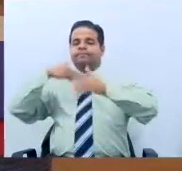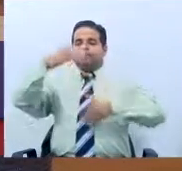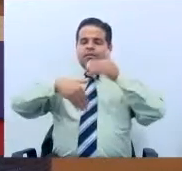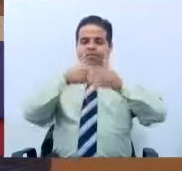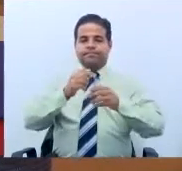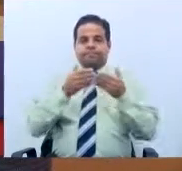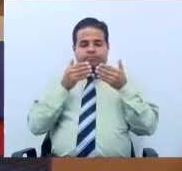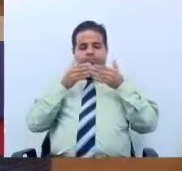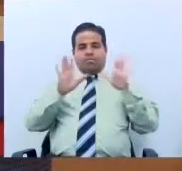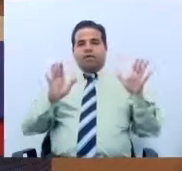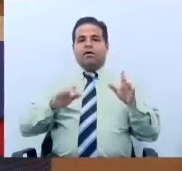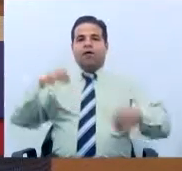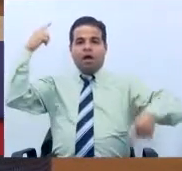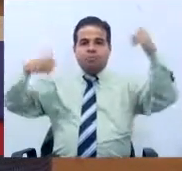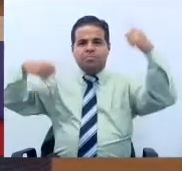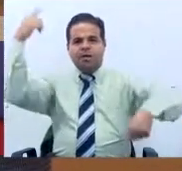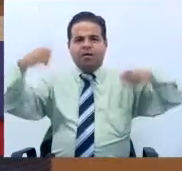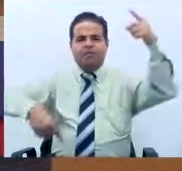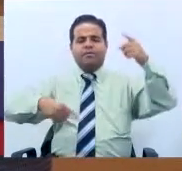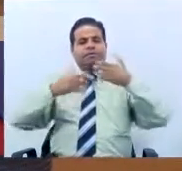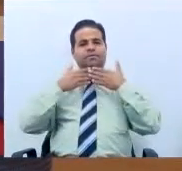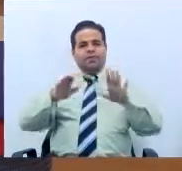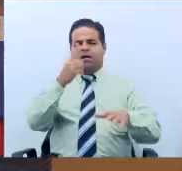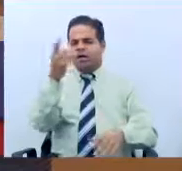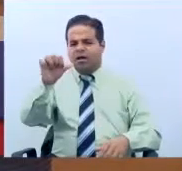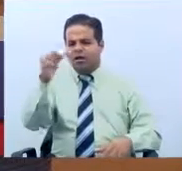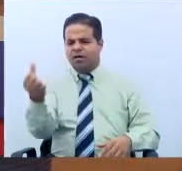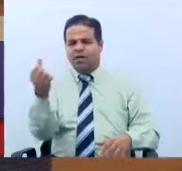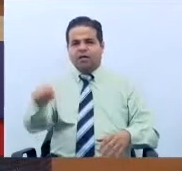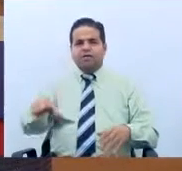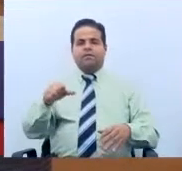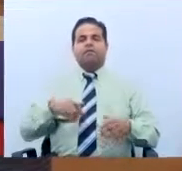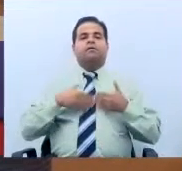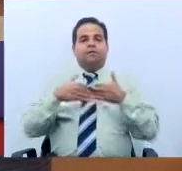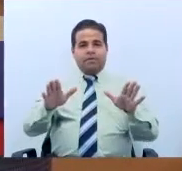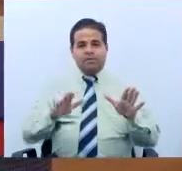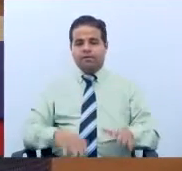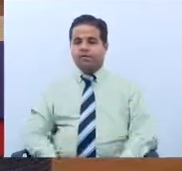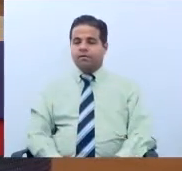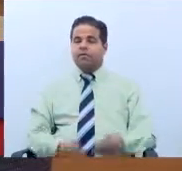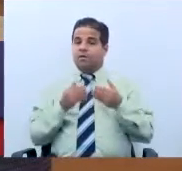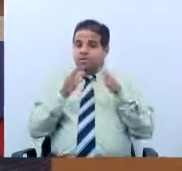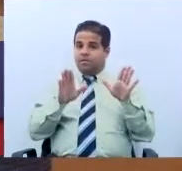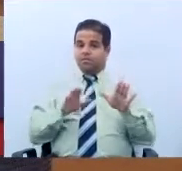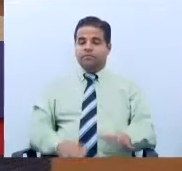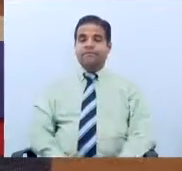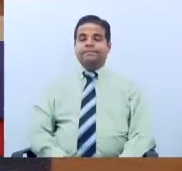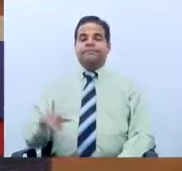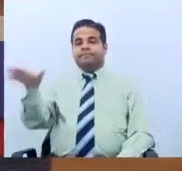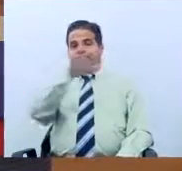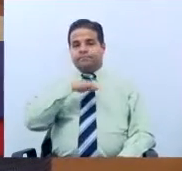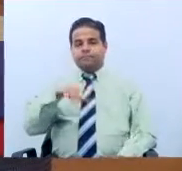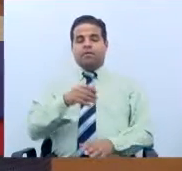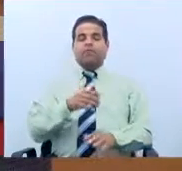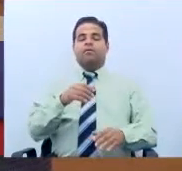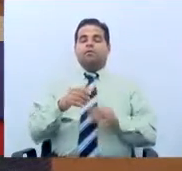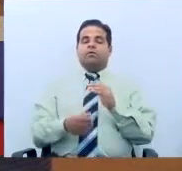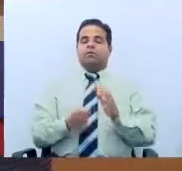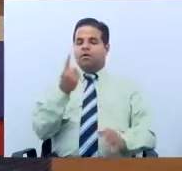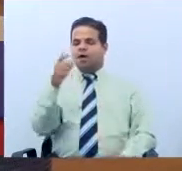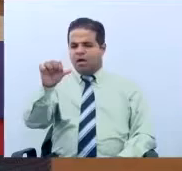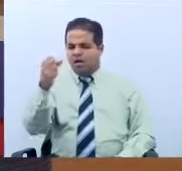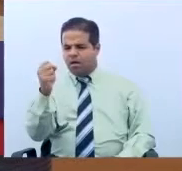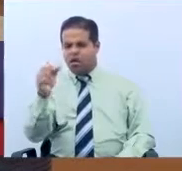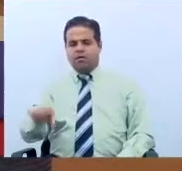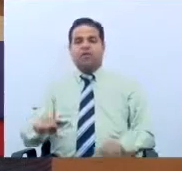veio-se a abertura política, né, em 79, a anistia e a abertura política, no qual que em 89, a